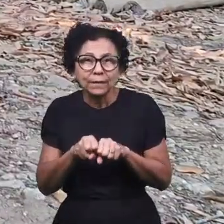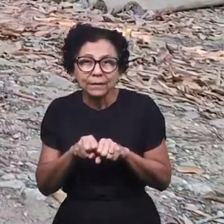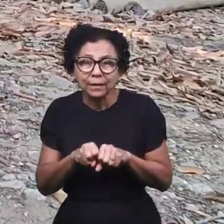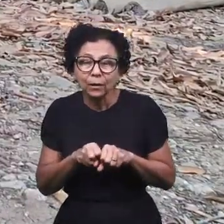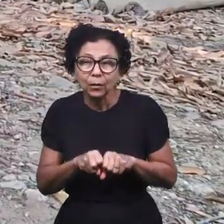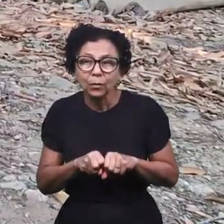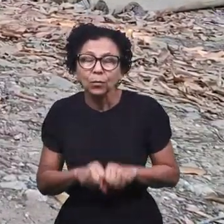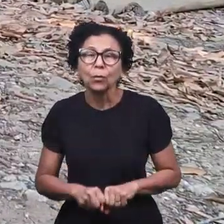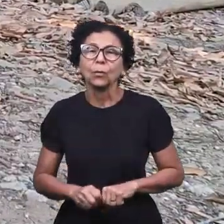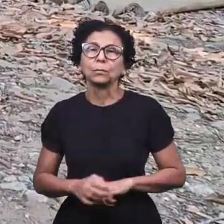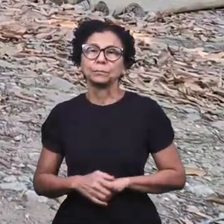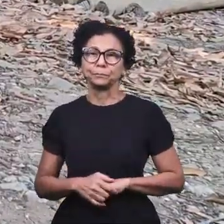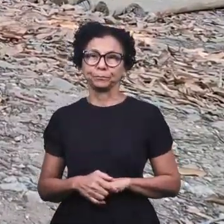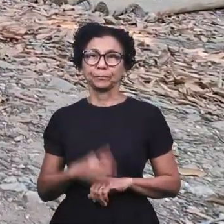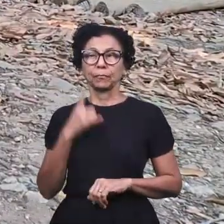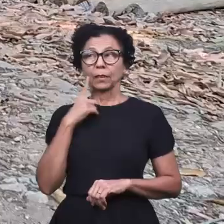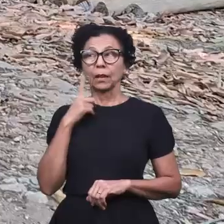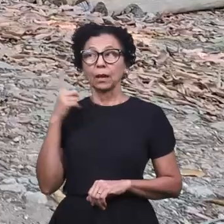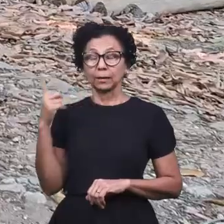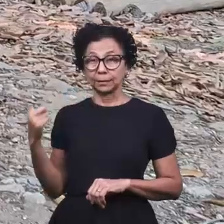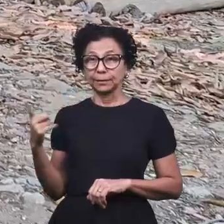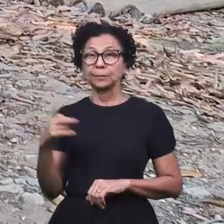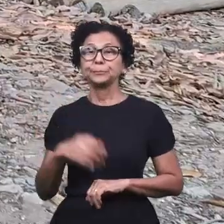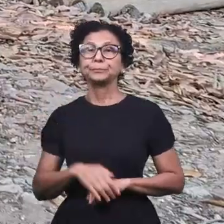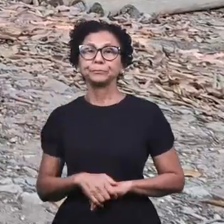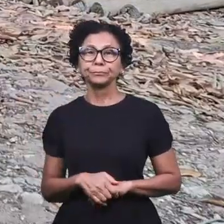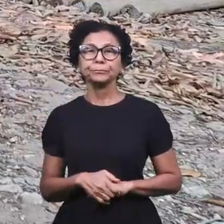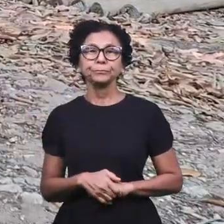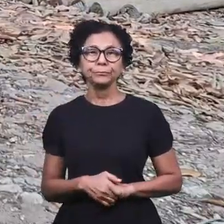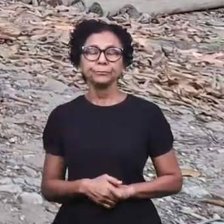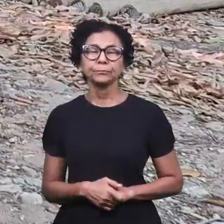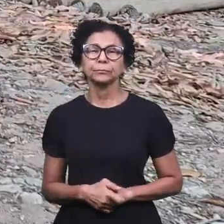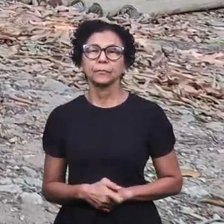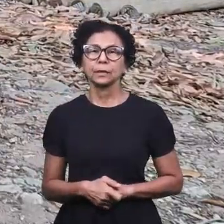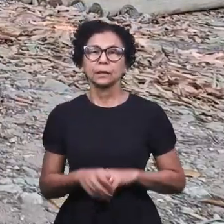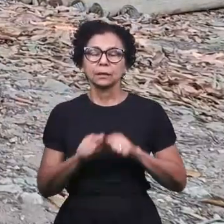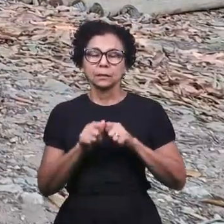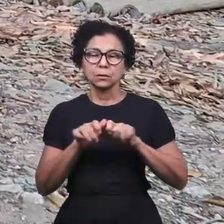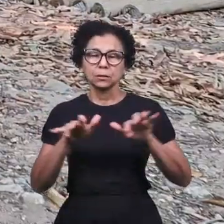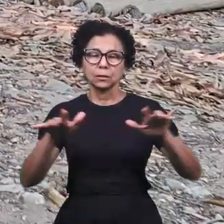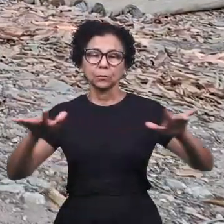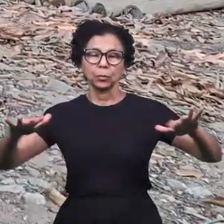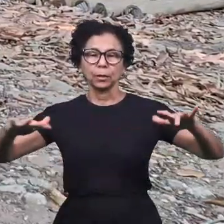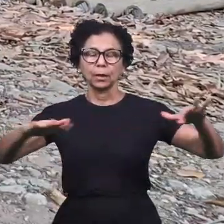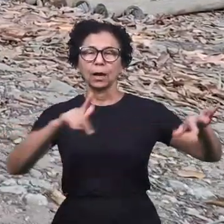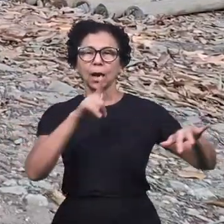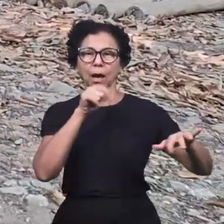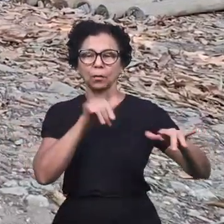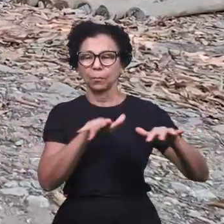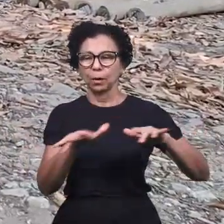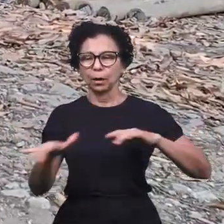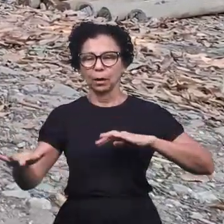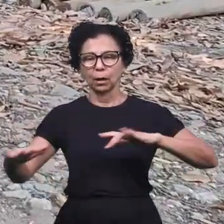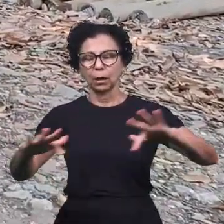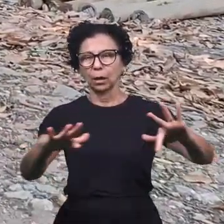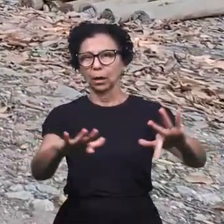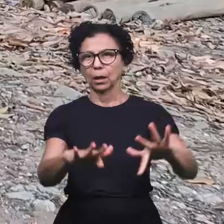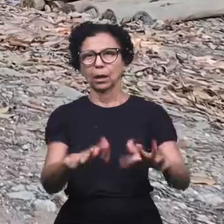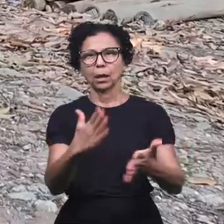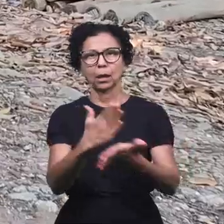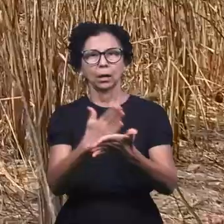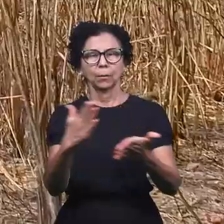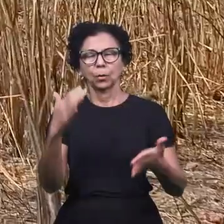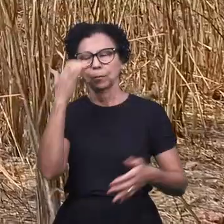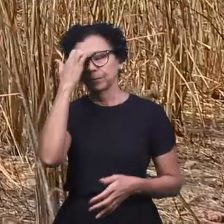hoje na propriedade é aqui, tem uma mina aqui, e ela joga a água lá naquela caixa que distribui aqui para a propriedade. A água acabou, não tem mais